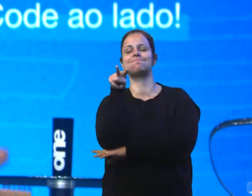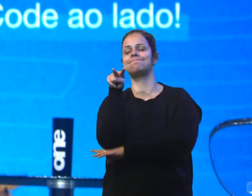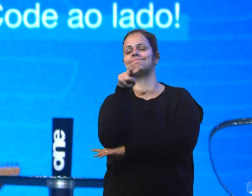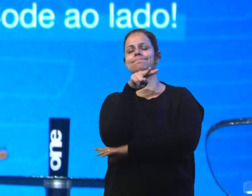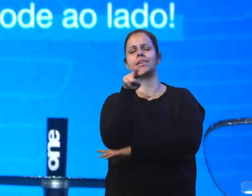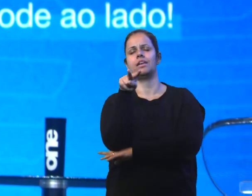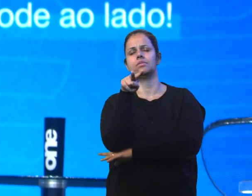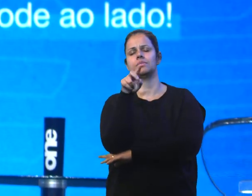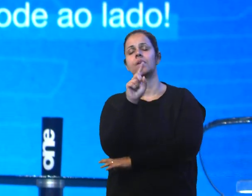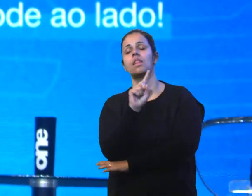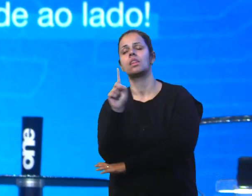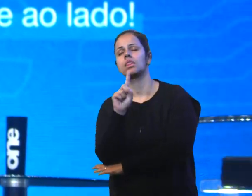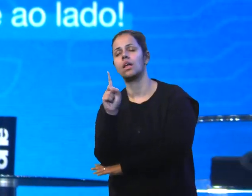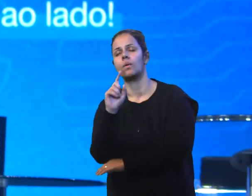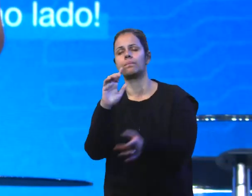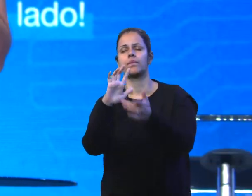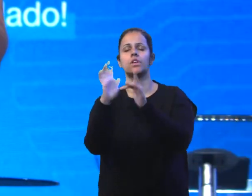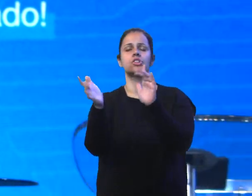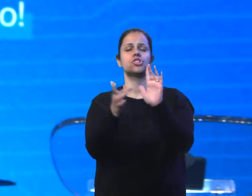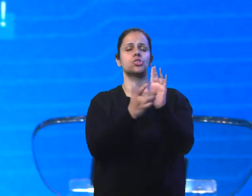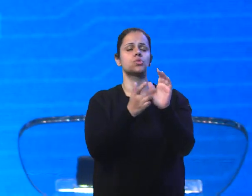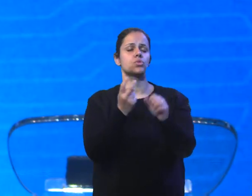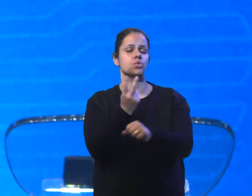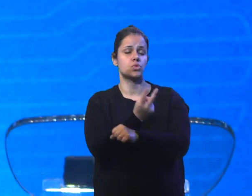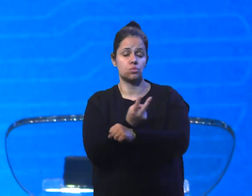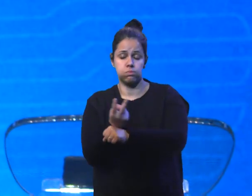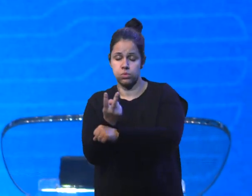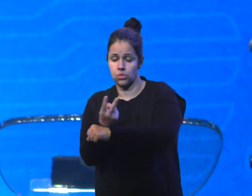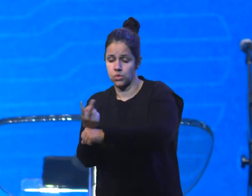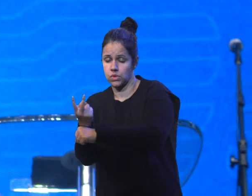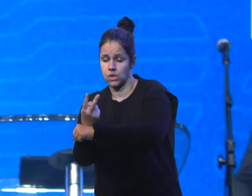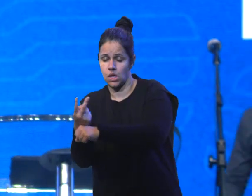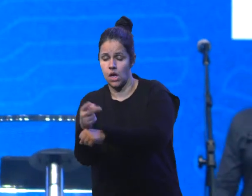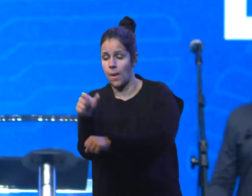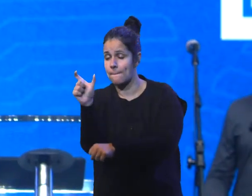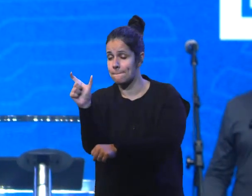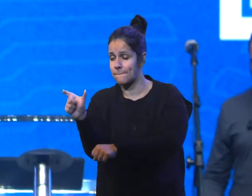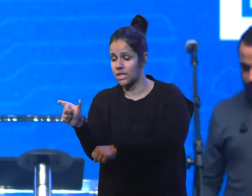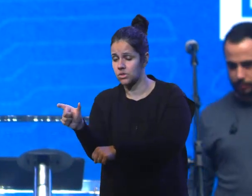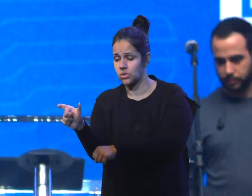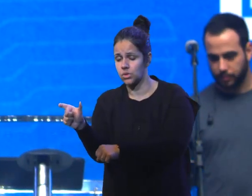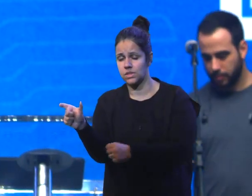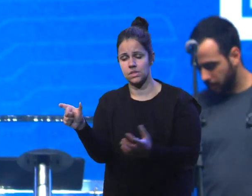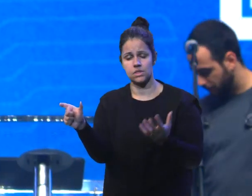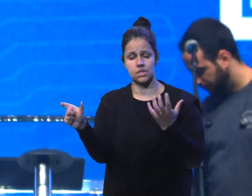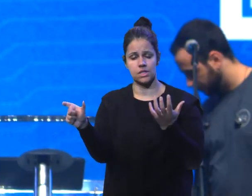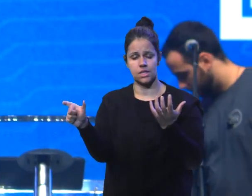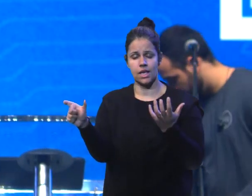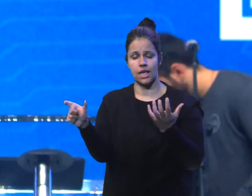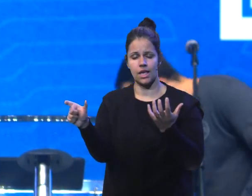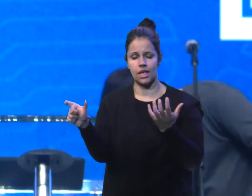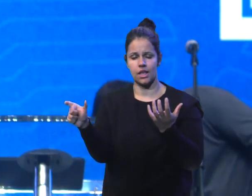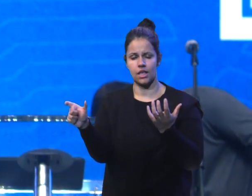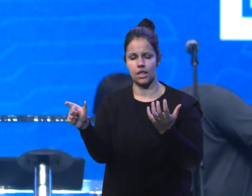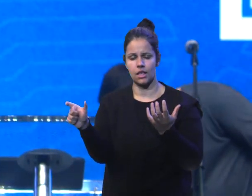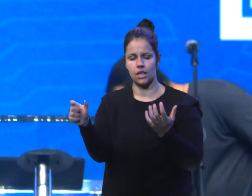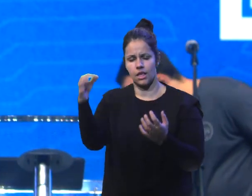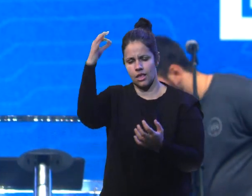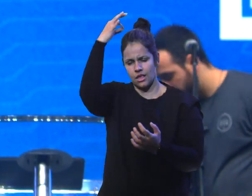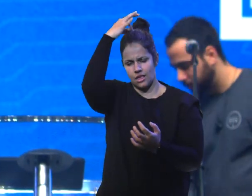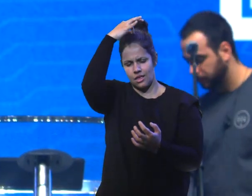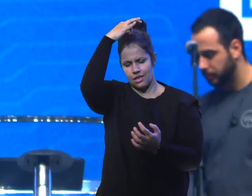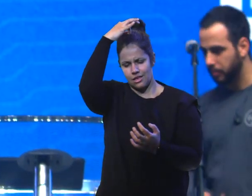Ele está em busca daqueles que o buscam em espírito e em verdade. Seguidores reais e